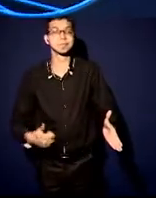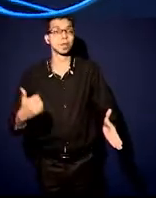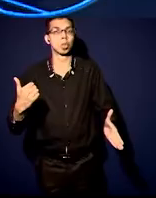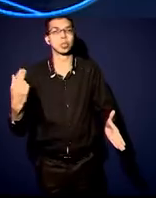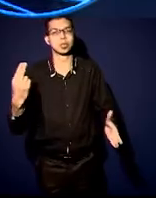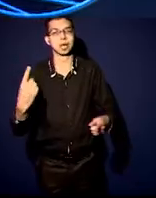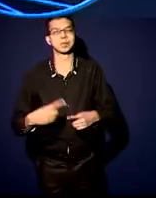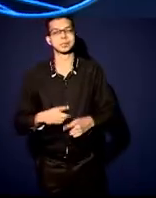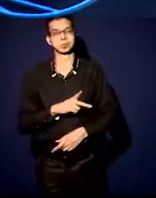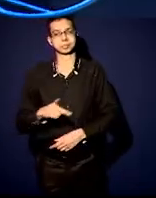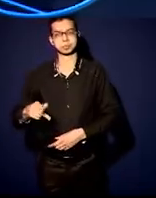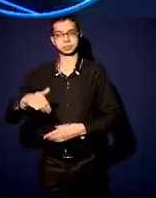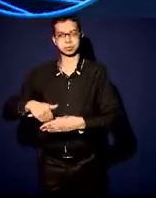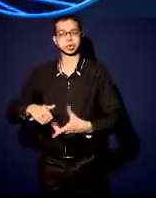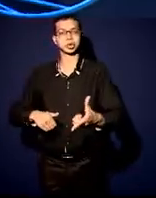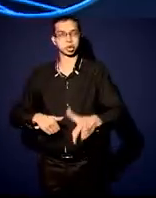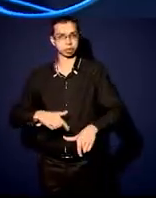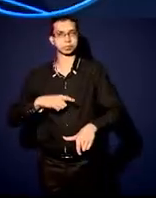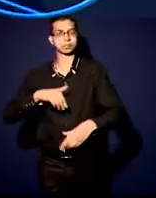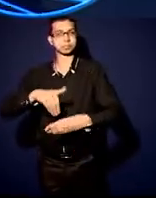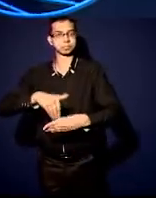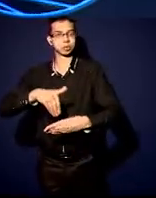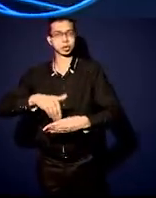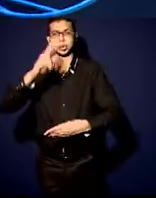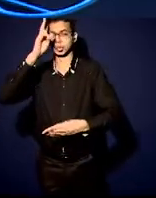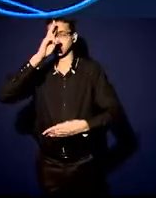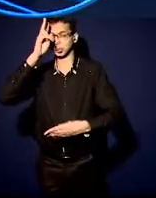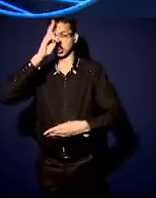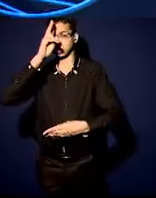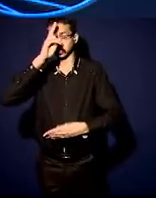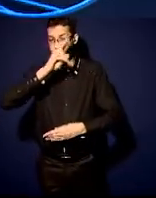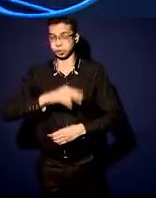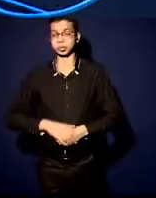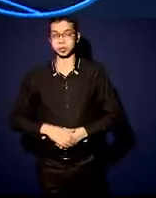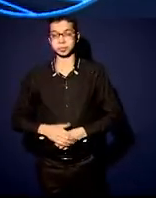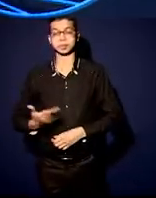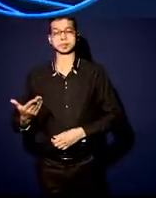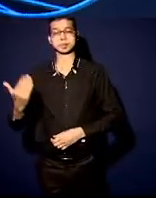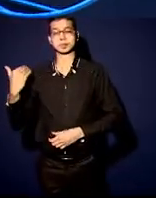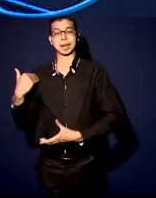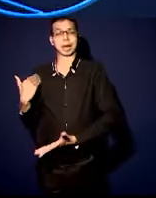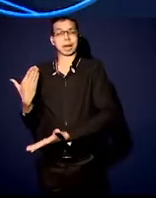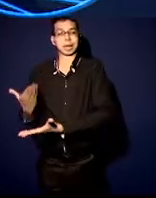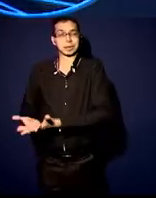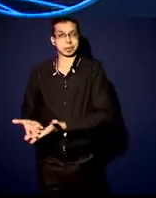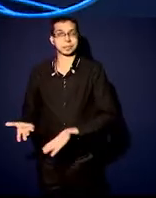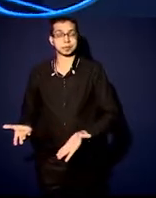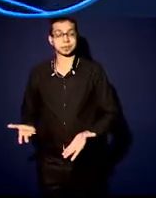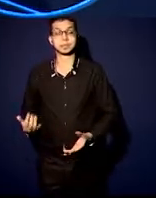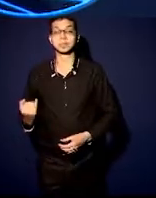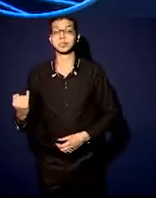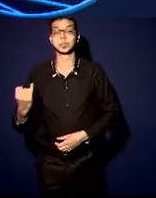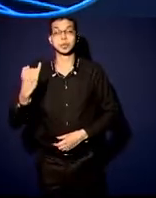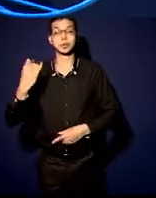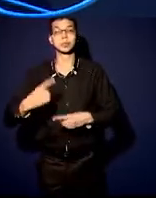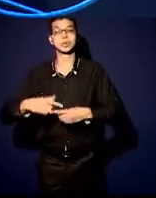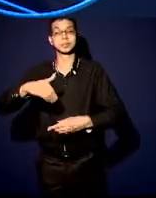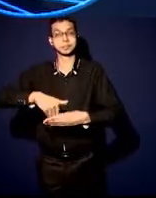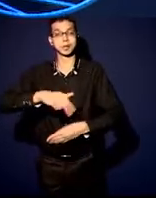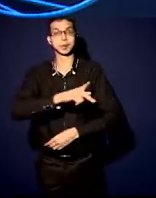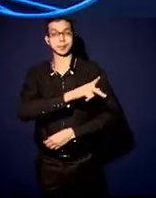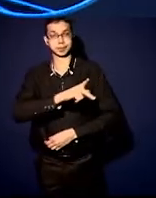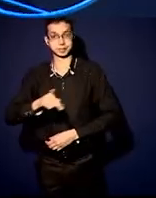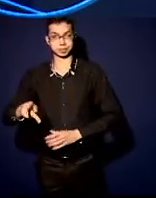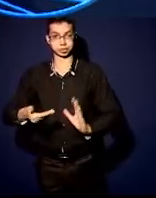recém eleito uma votação histórica a maior de todos os tempos para eleição de um presidente da Câmara o que